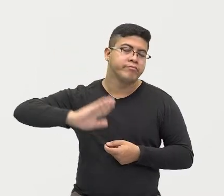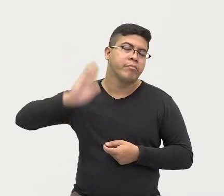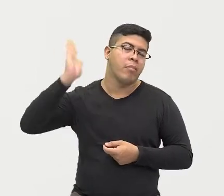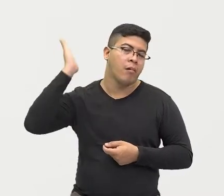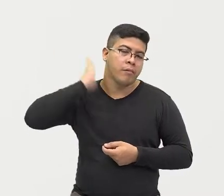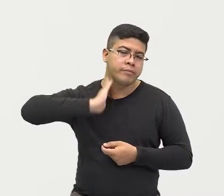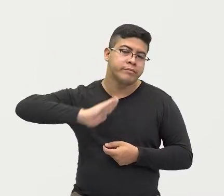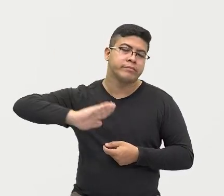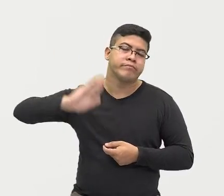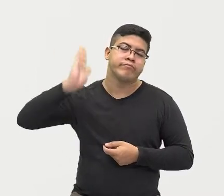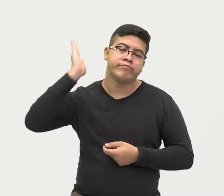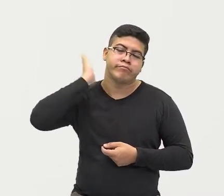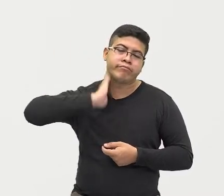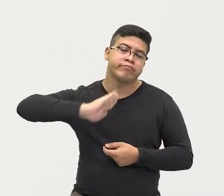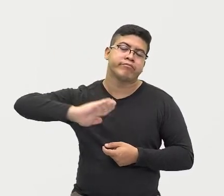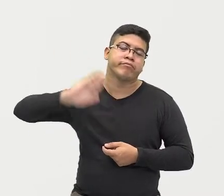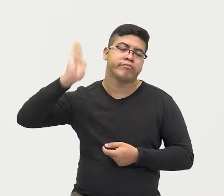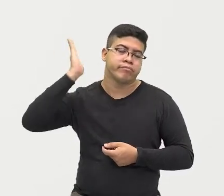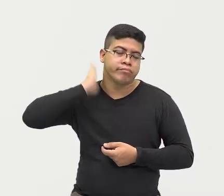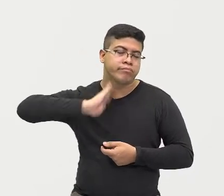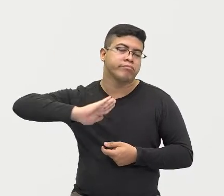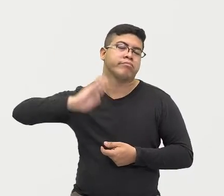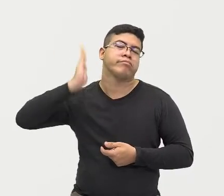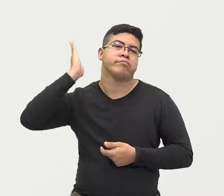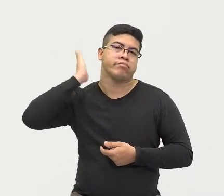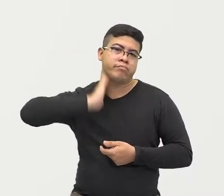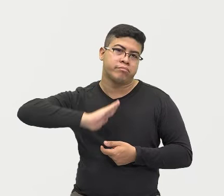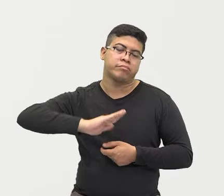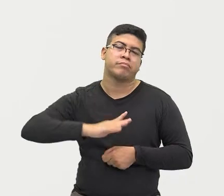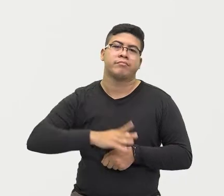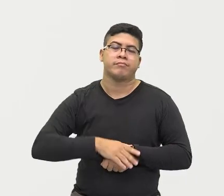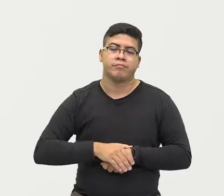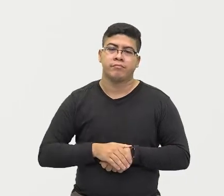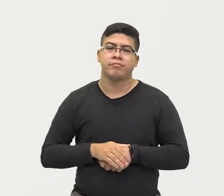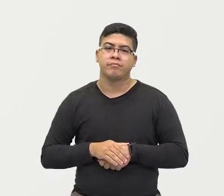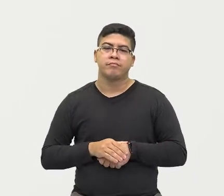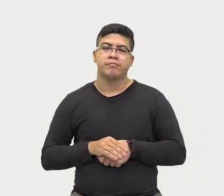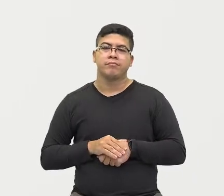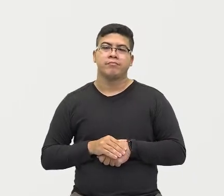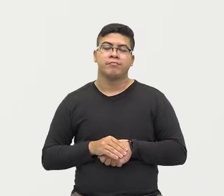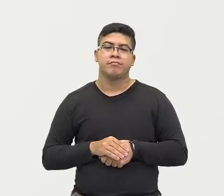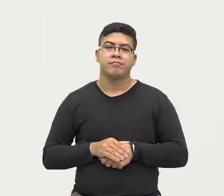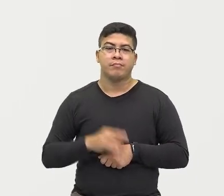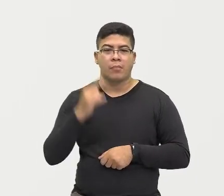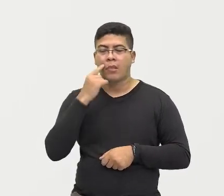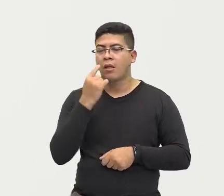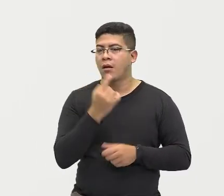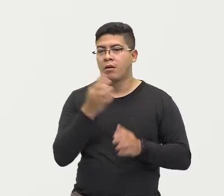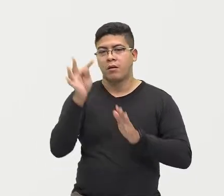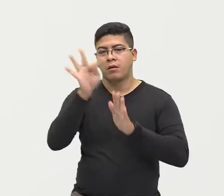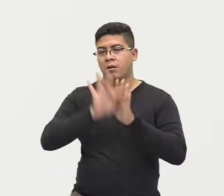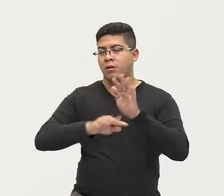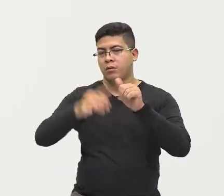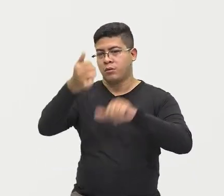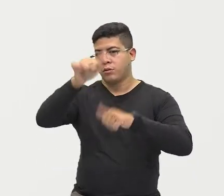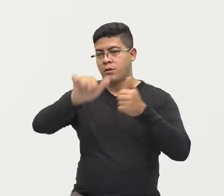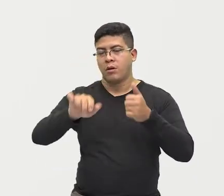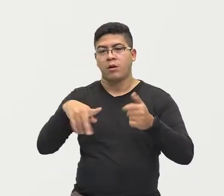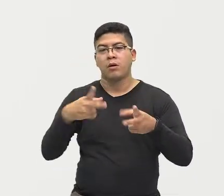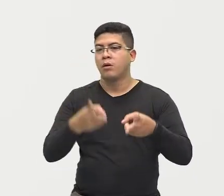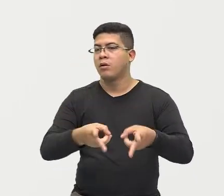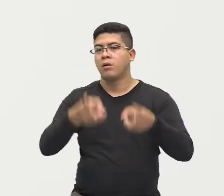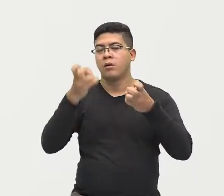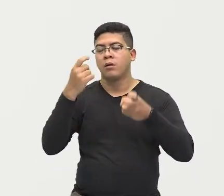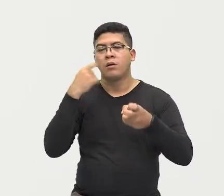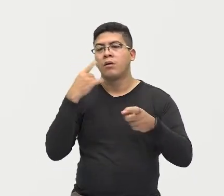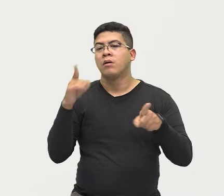esse personagem. Ele vai apresentando o personagem de Jeca Tatu. Temos aí um trecho, analise o trecho e notem como